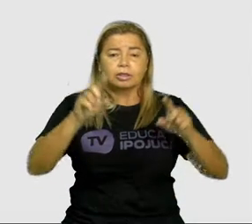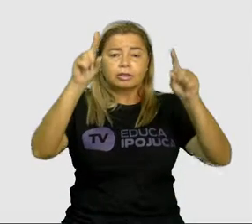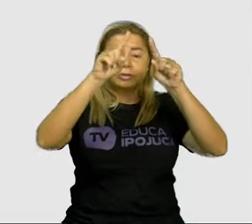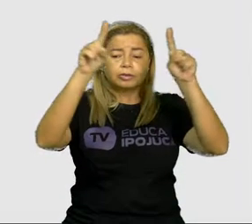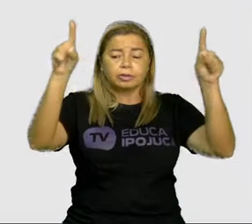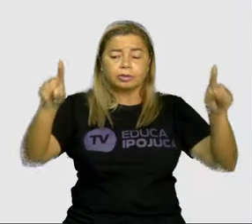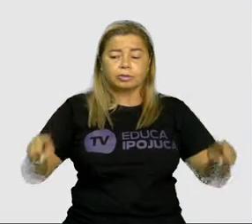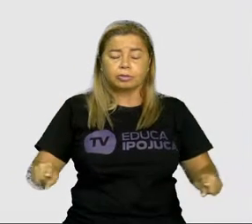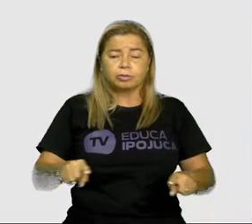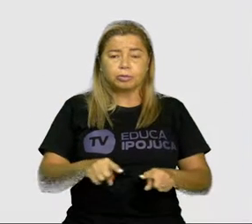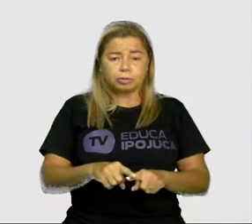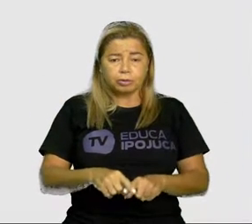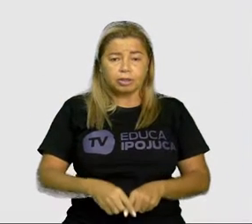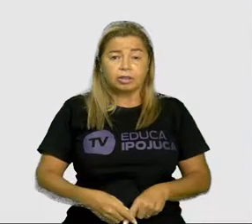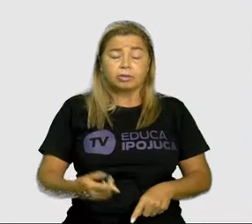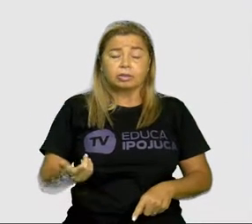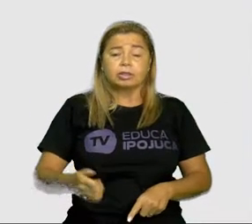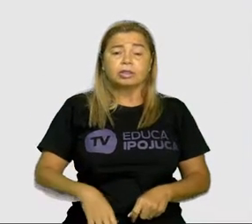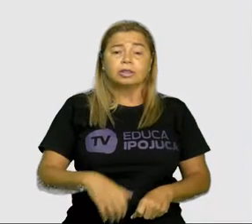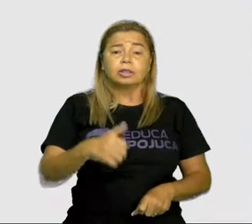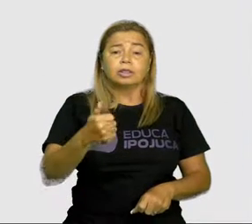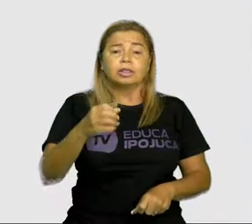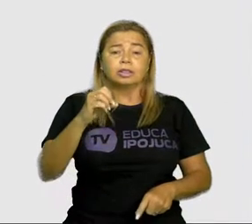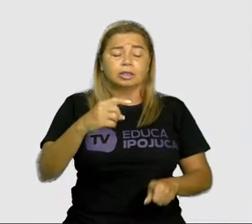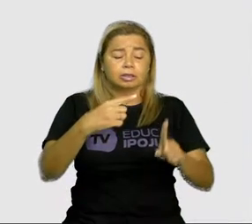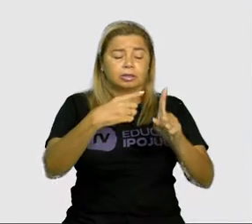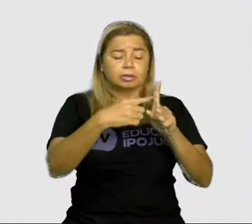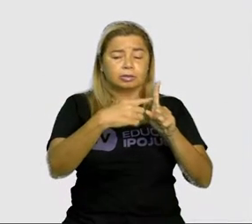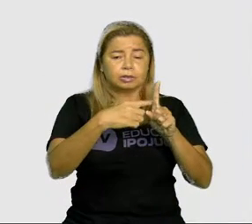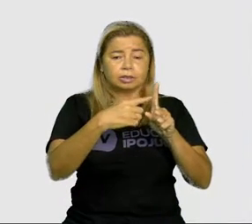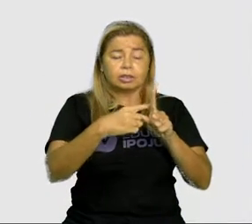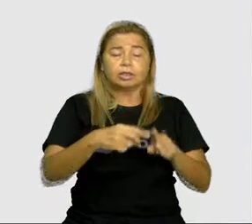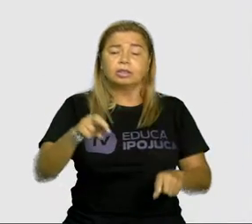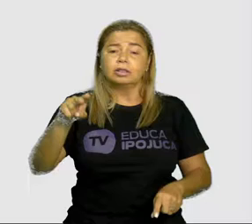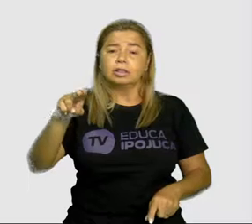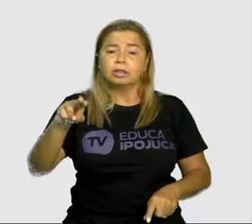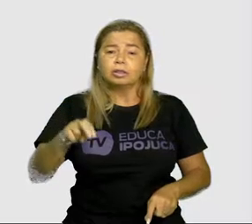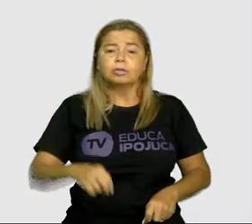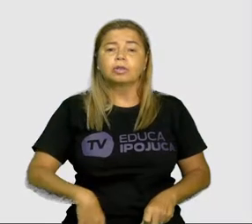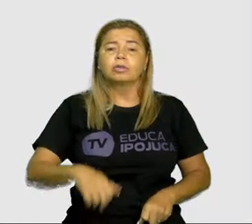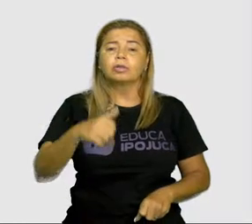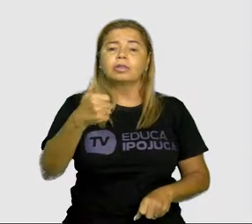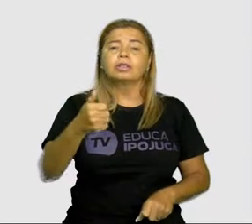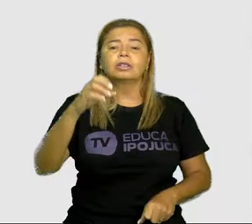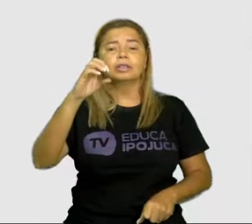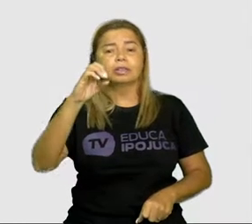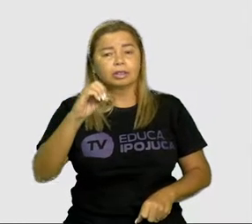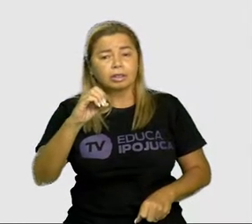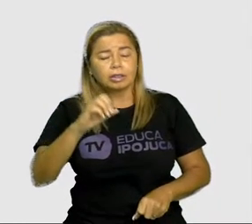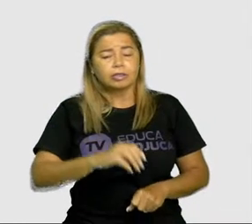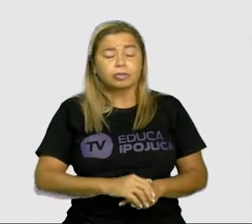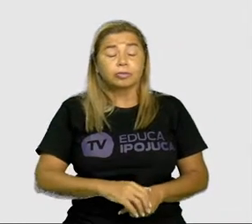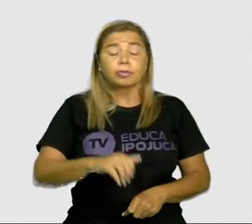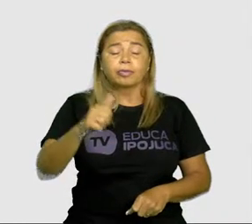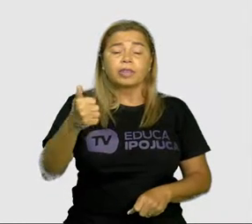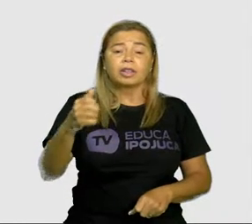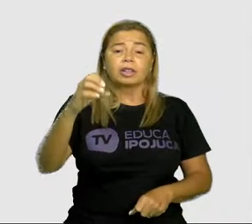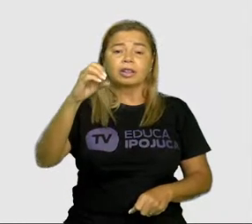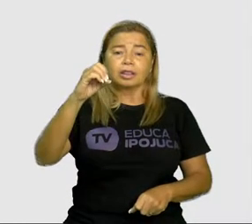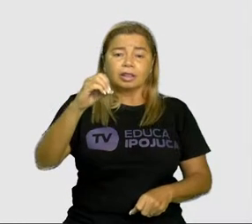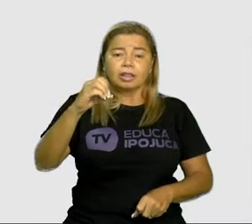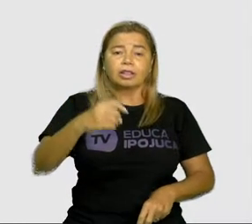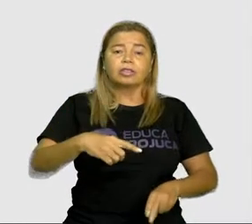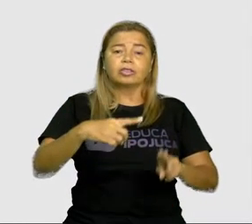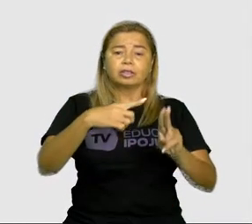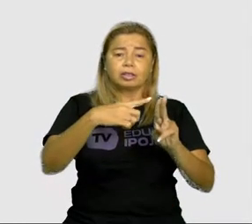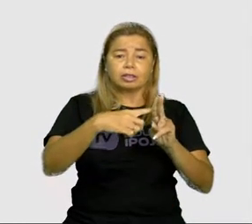uma dezena, que é igual a 10. 10 dezenas é igual a uma centena, que é igual